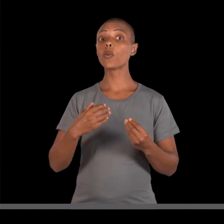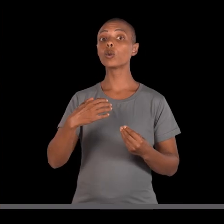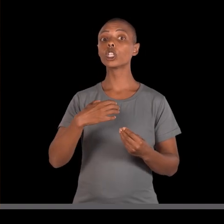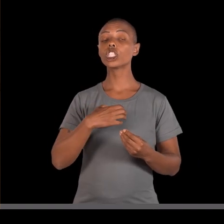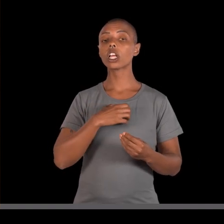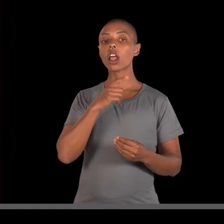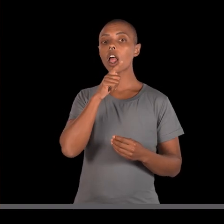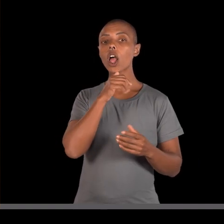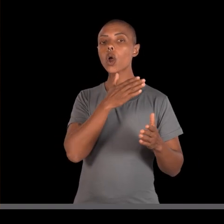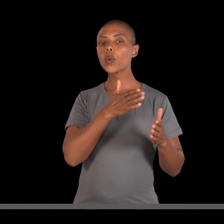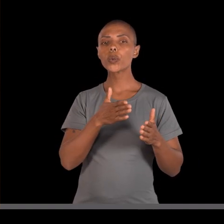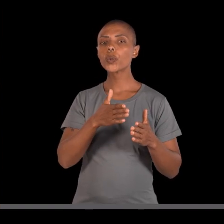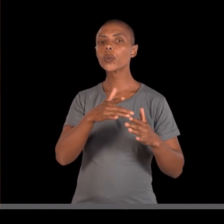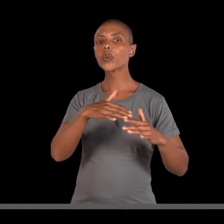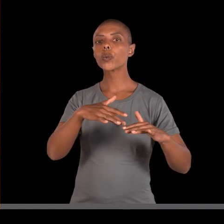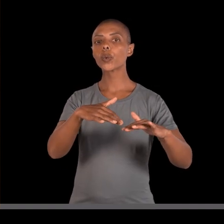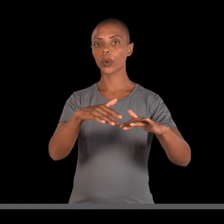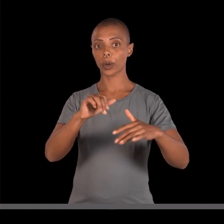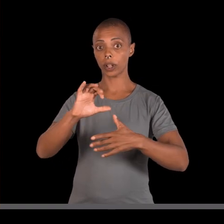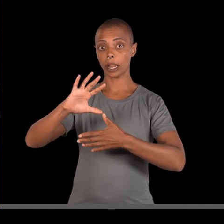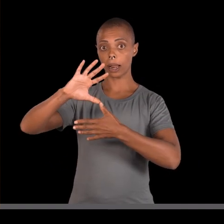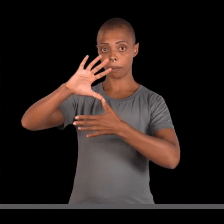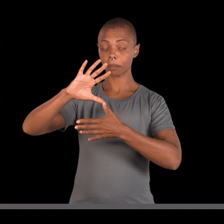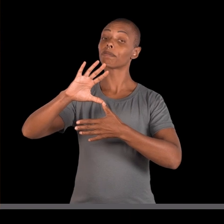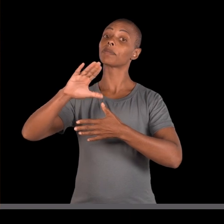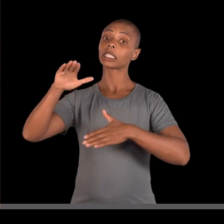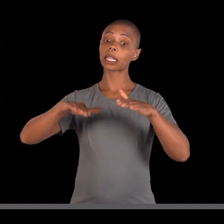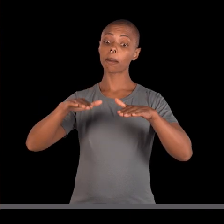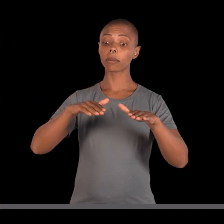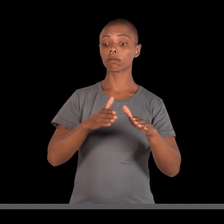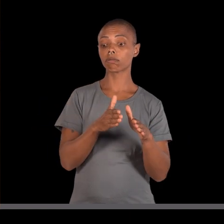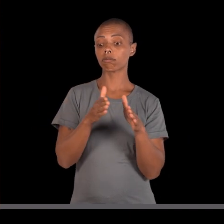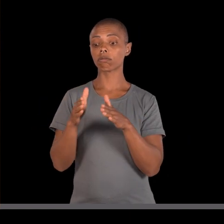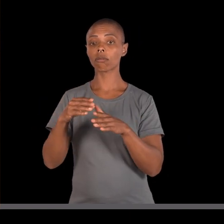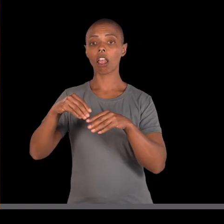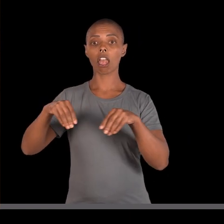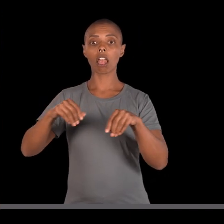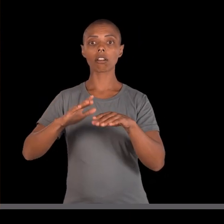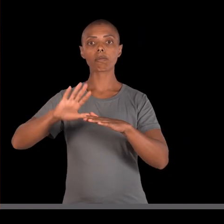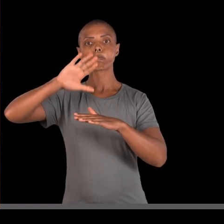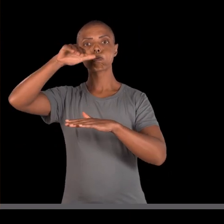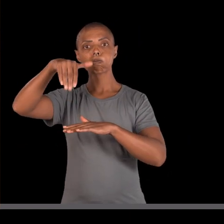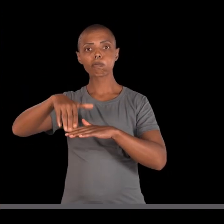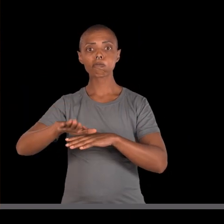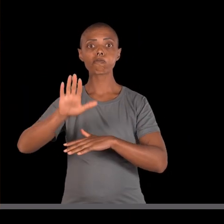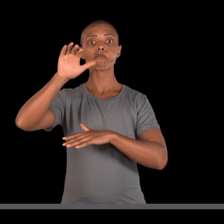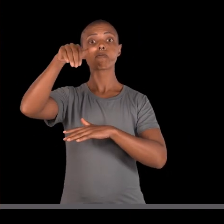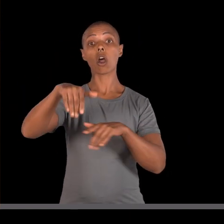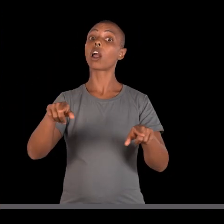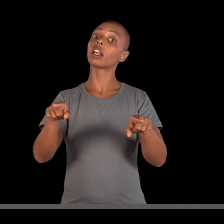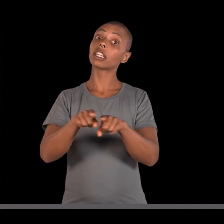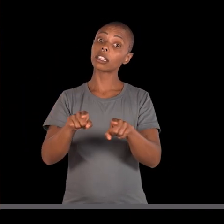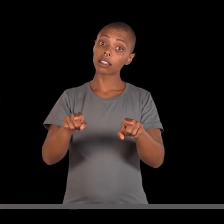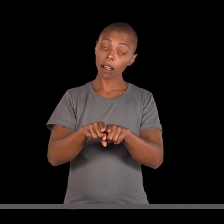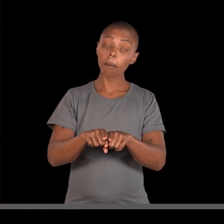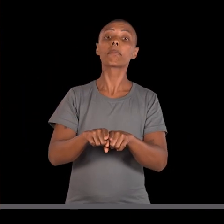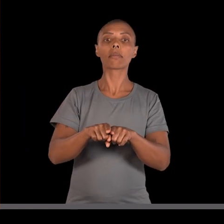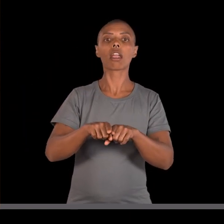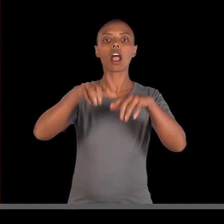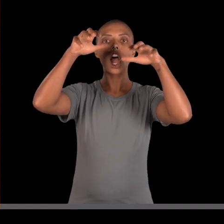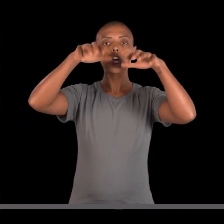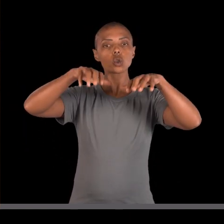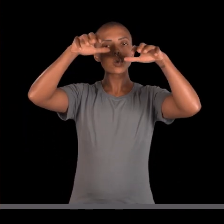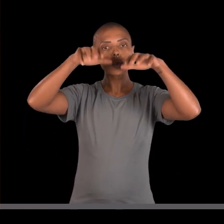A hidrografia do continente americano, os rios são influenciados pela formação do relevo do continente e pelo regime das